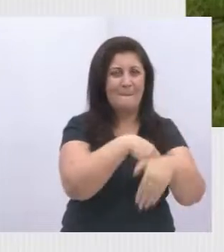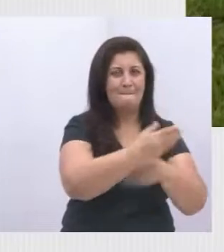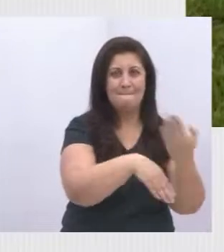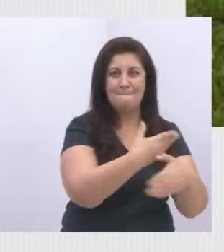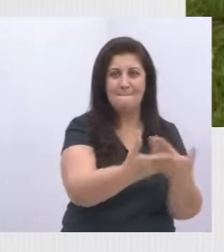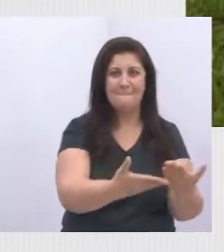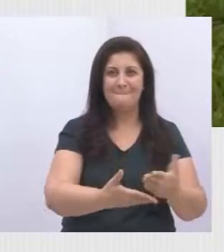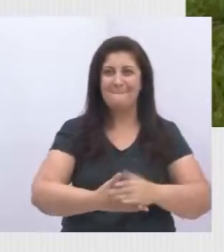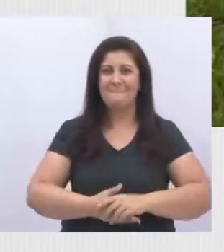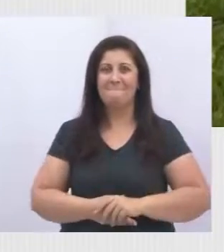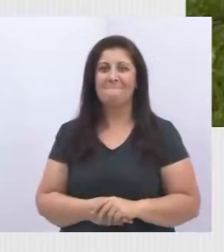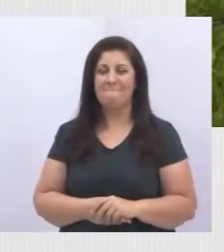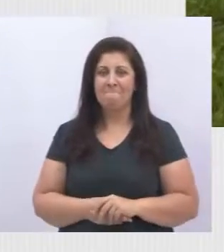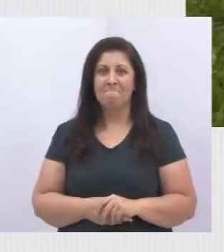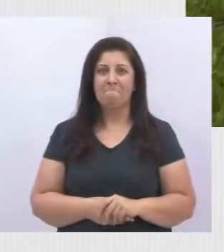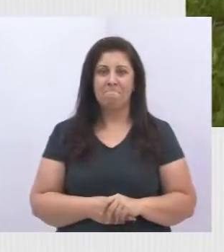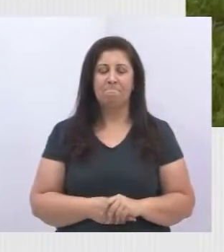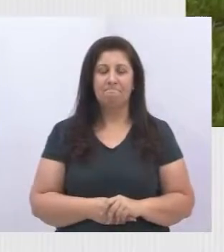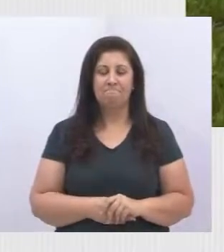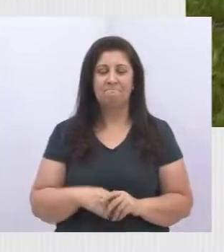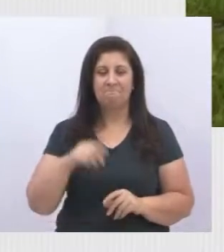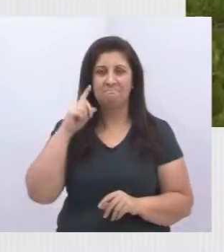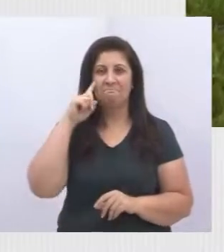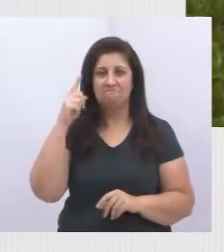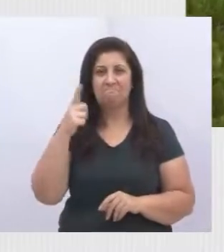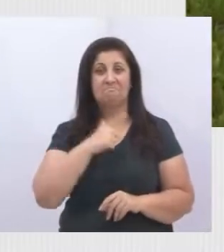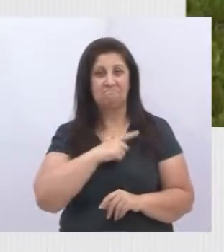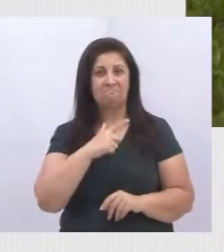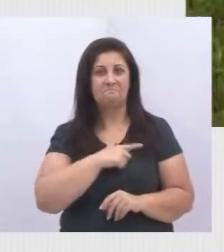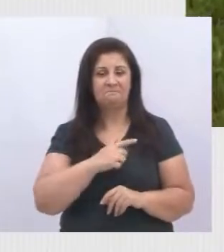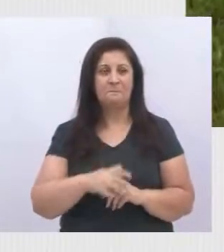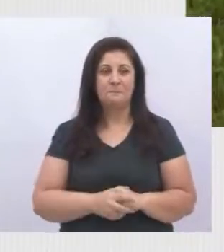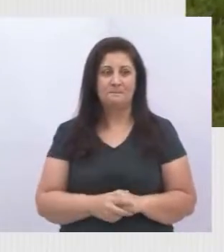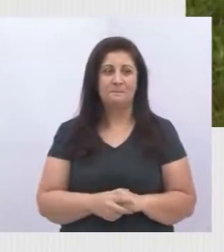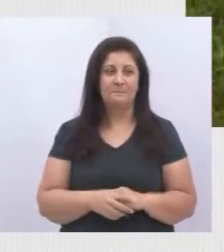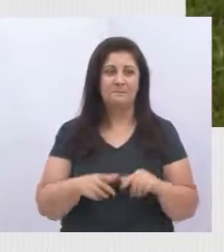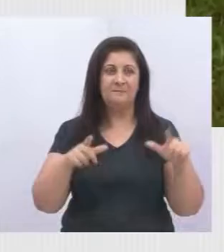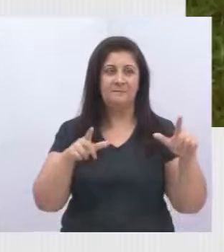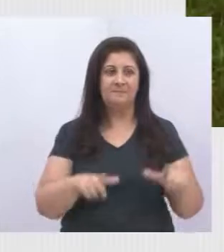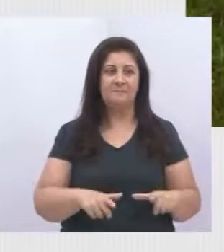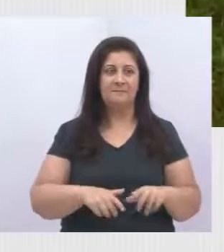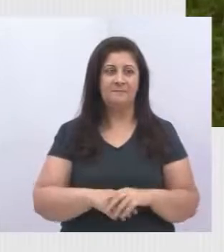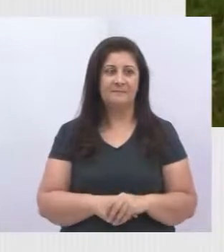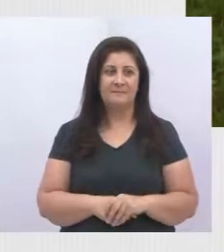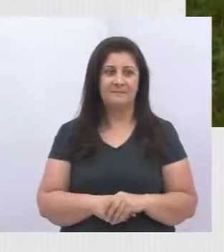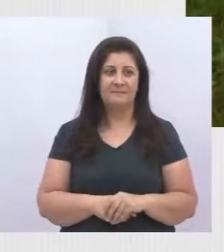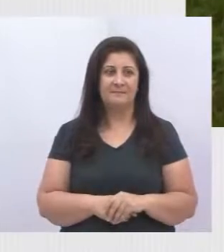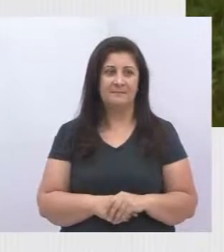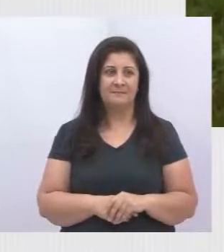tudo. Então, nesse dia foi feio. E nesse local...